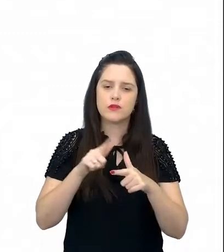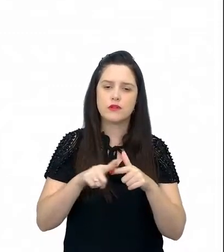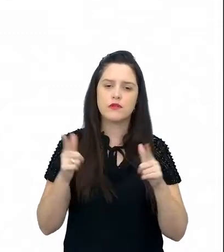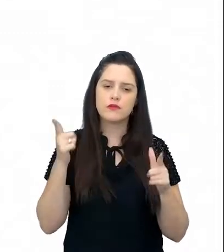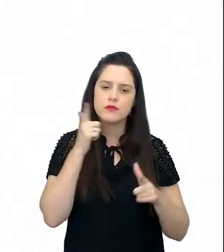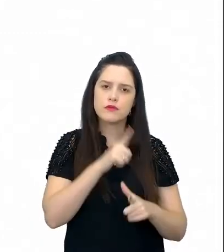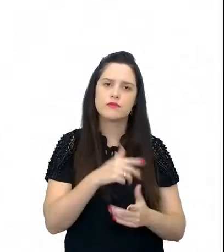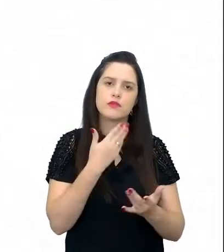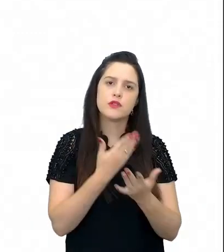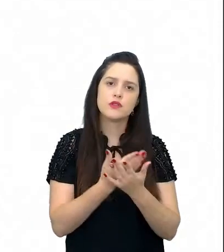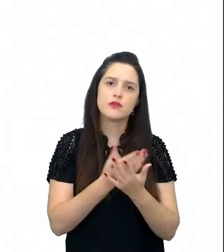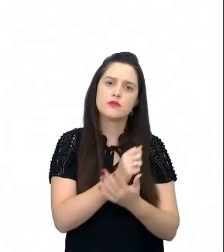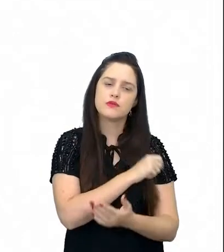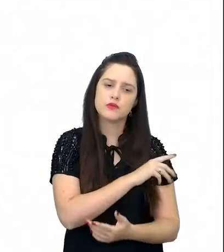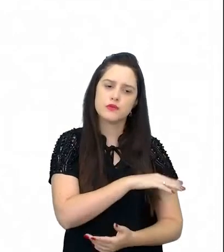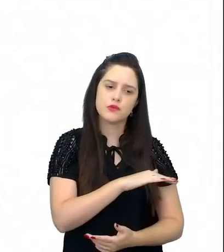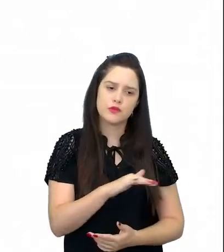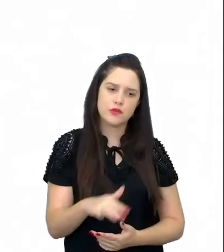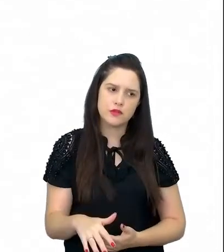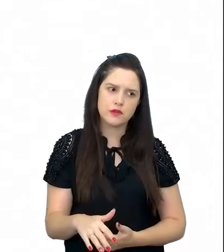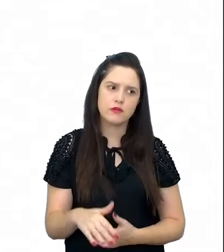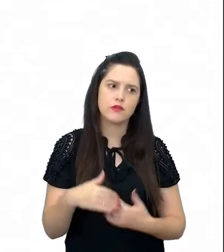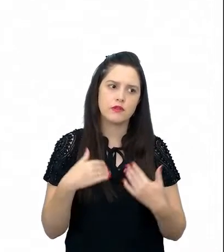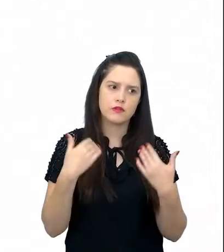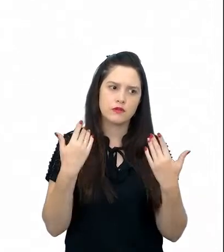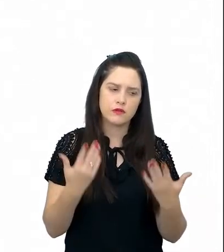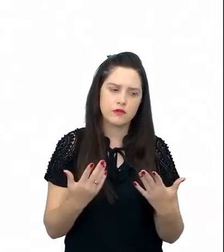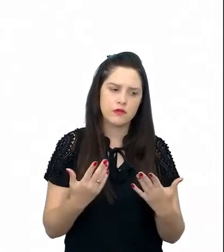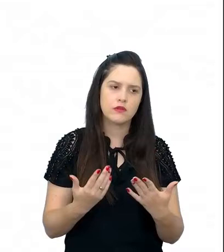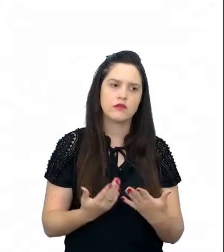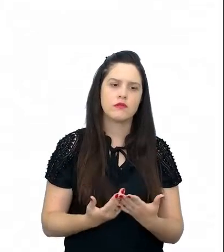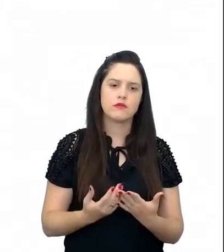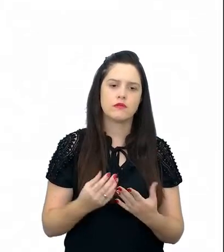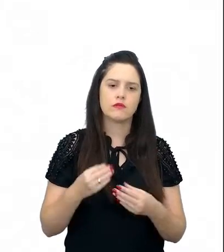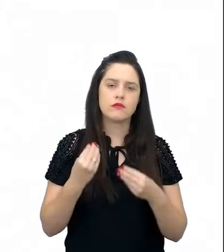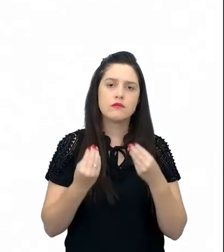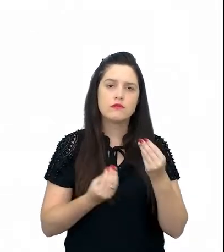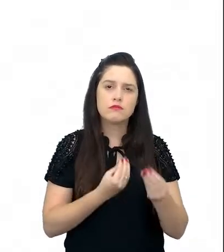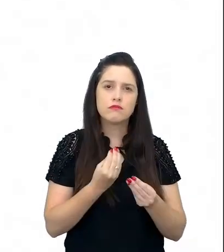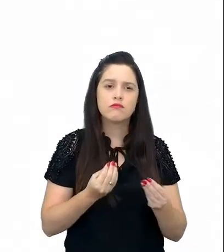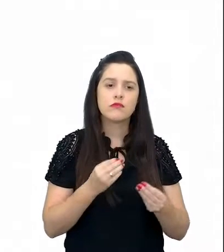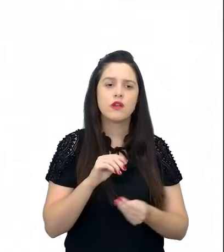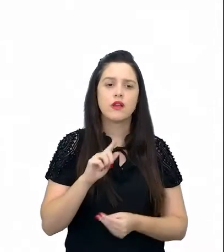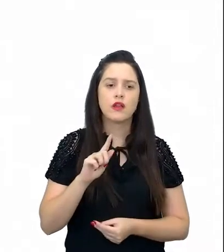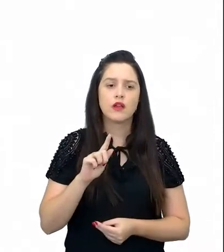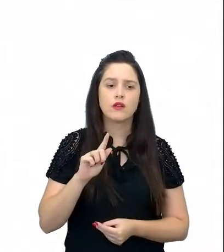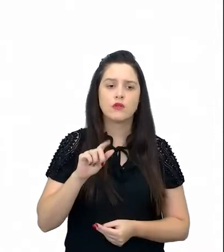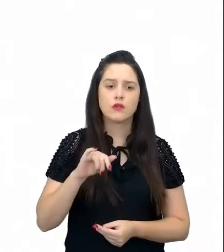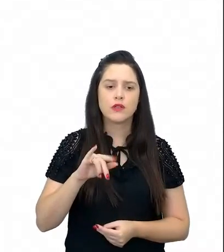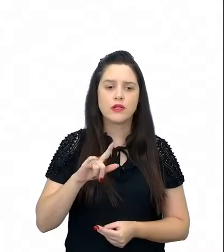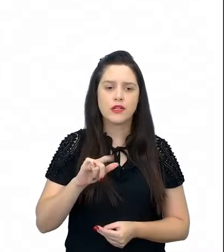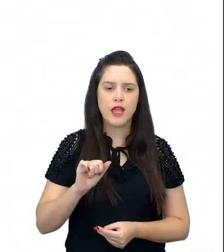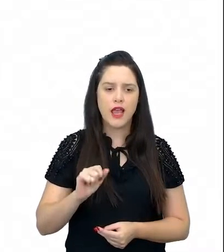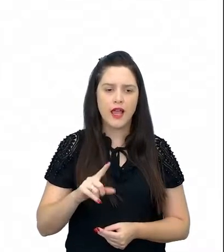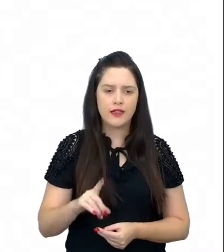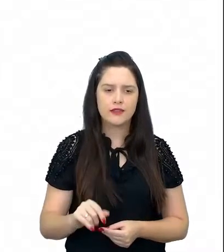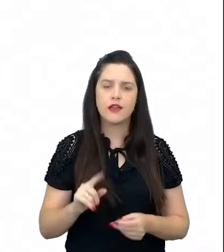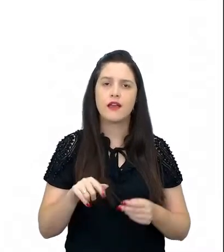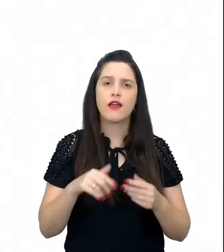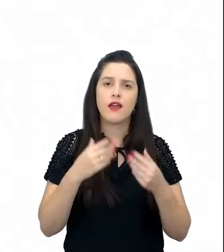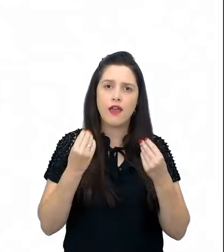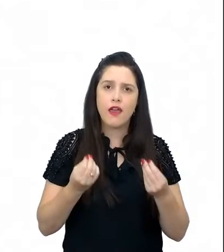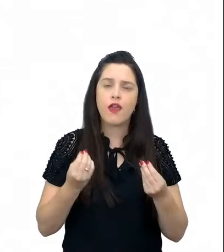soluções realizadas todas pelos estudantes. Então, ele vai guiar, ele vai ajudar, vai ser o norte, vai ser a luz, vamos pensar assim, de